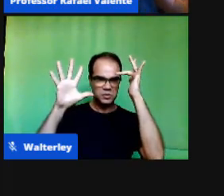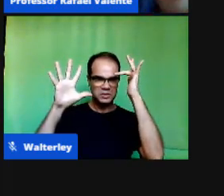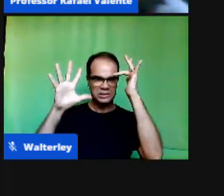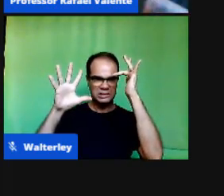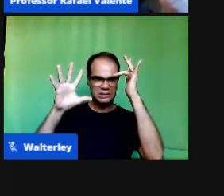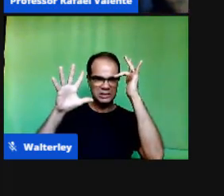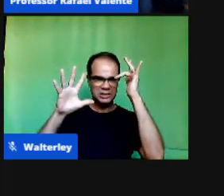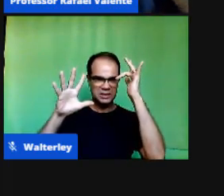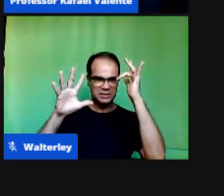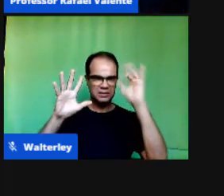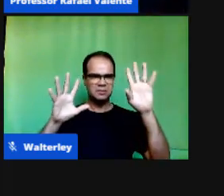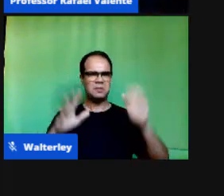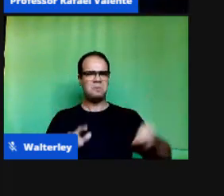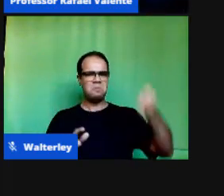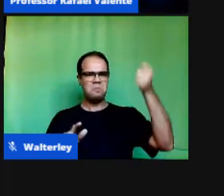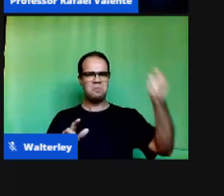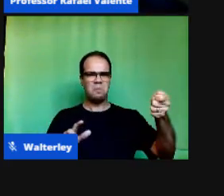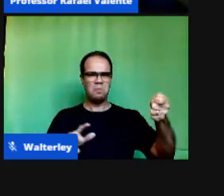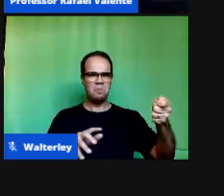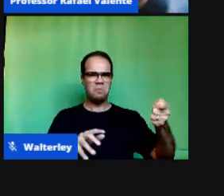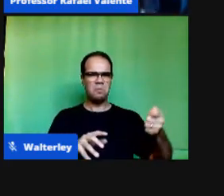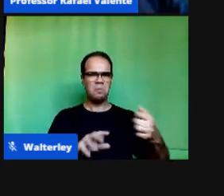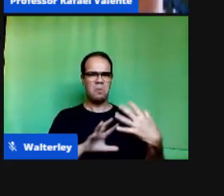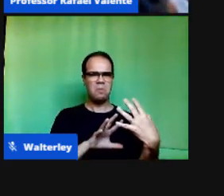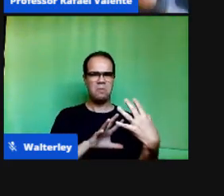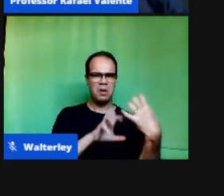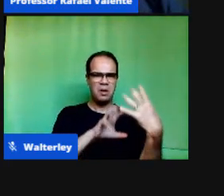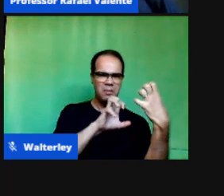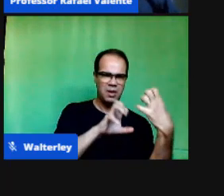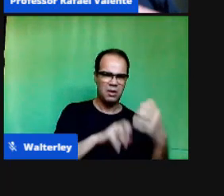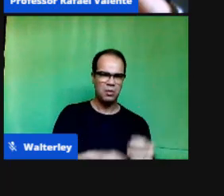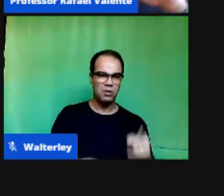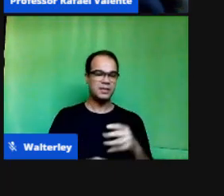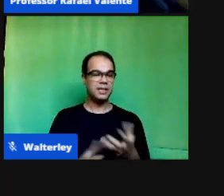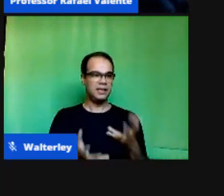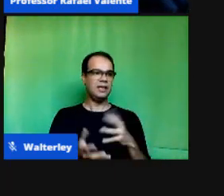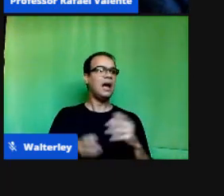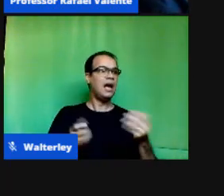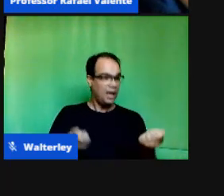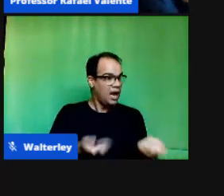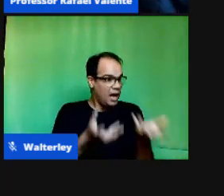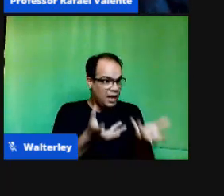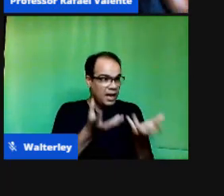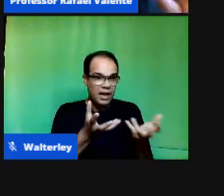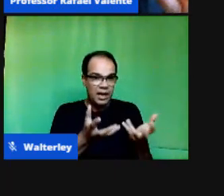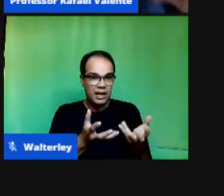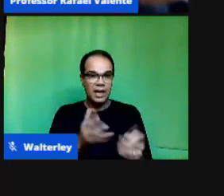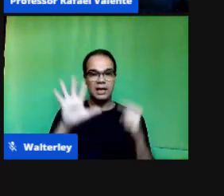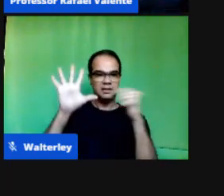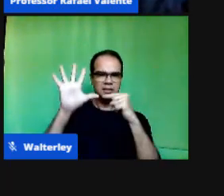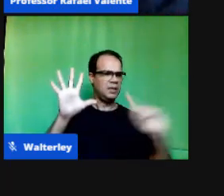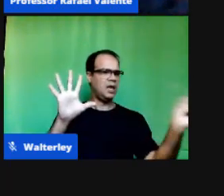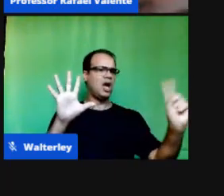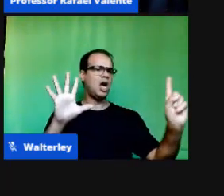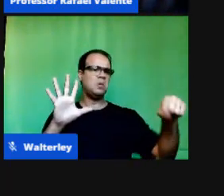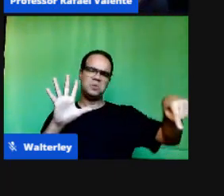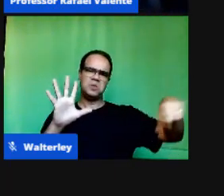tá? Além dessas 5 pessoas, você vai elencar 5 circunstâncias,